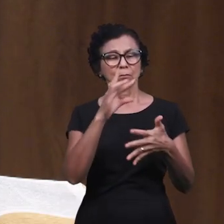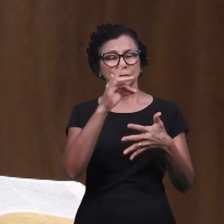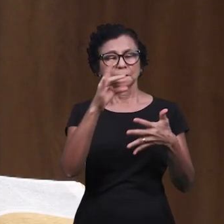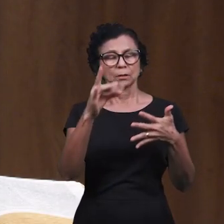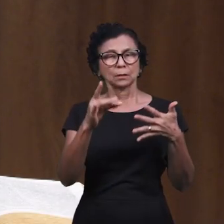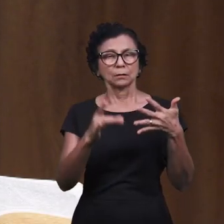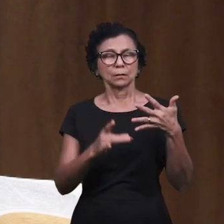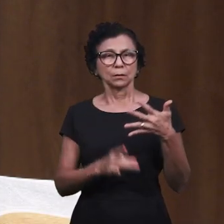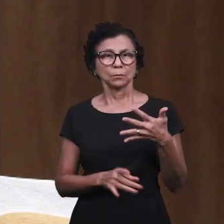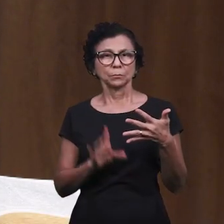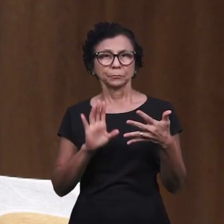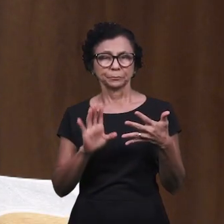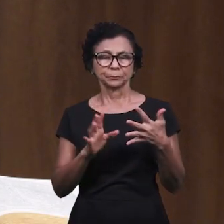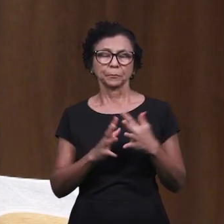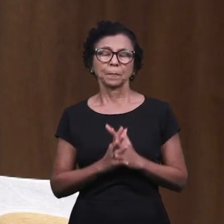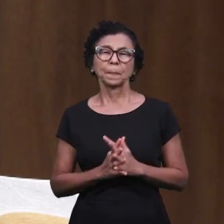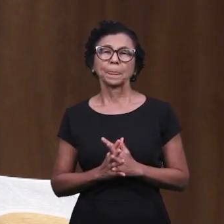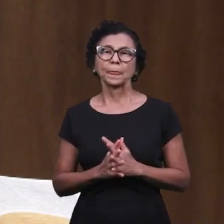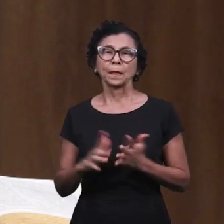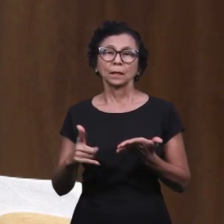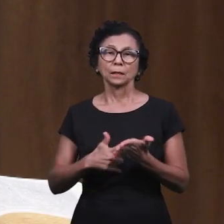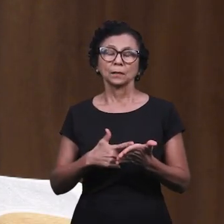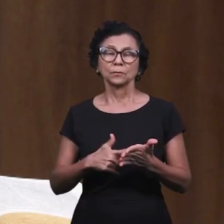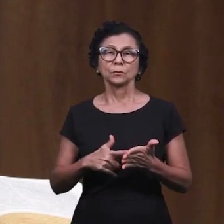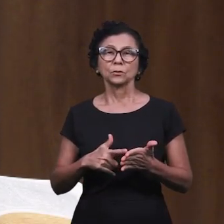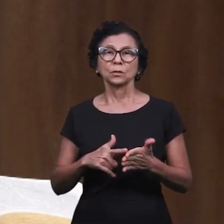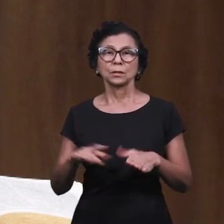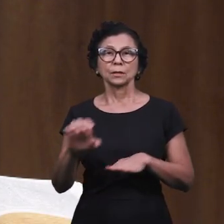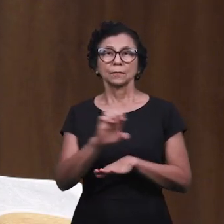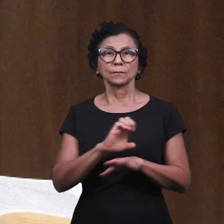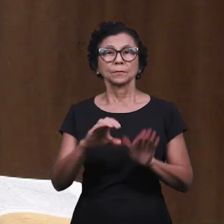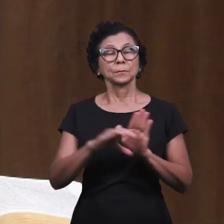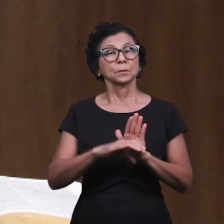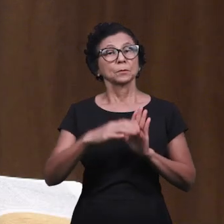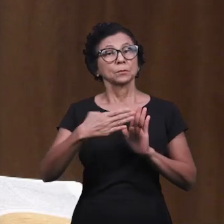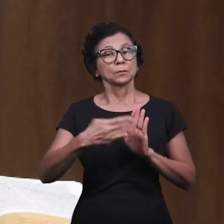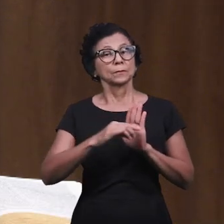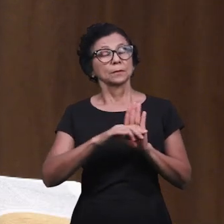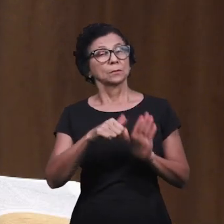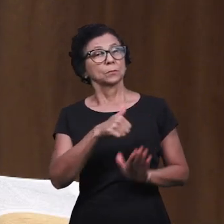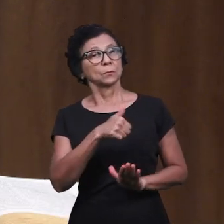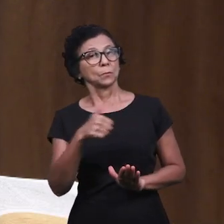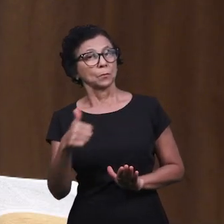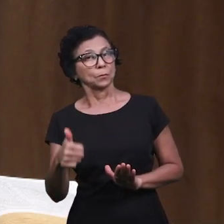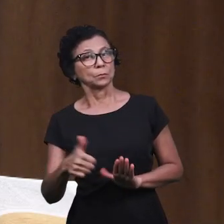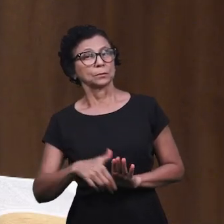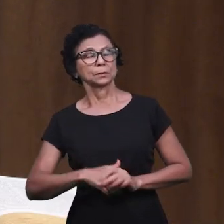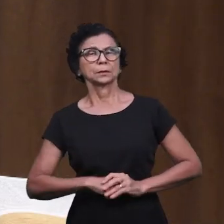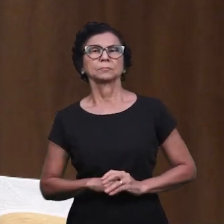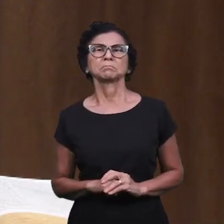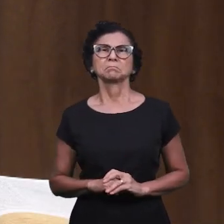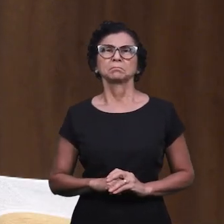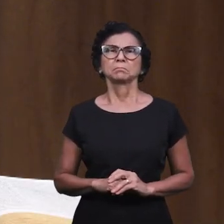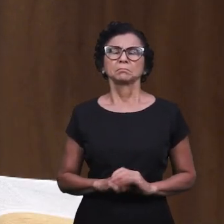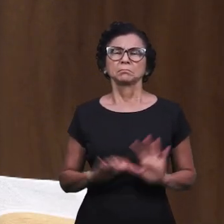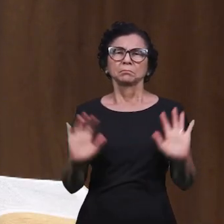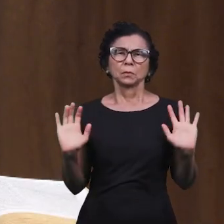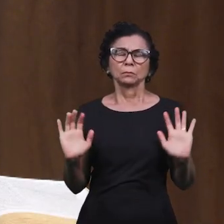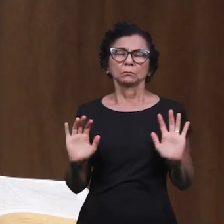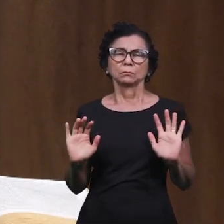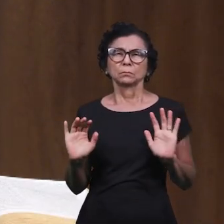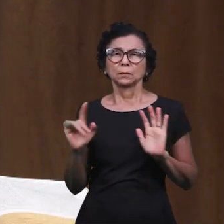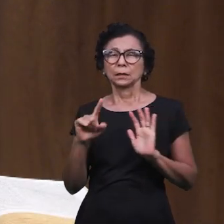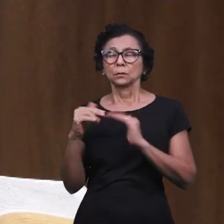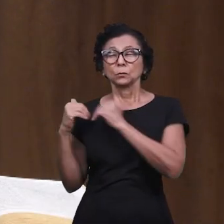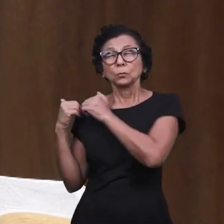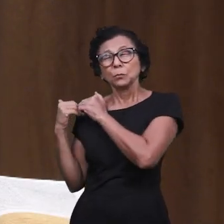lá em Efésios 4:11. Quando nós vamos ver aqui surgir essa classificação. No início era ministério da palavra,